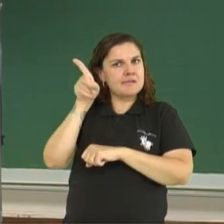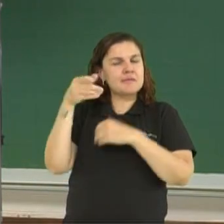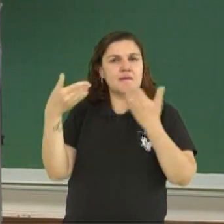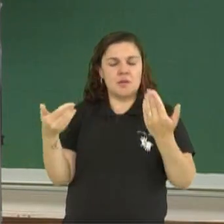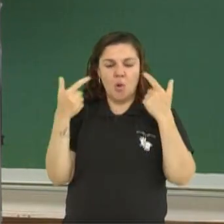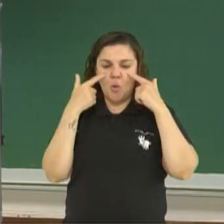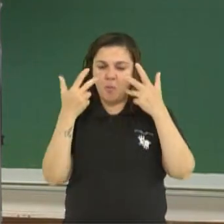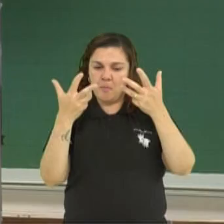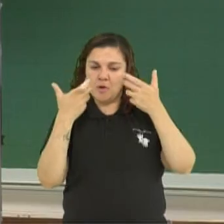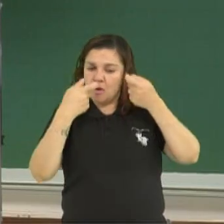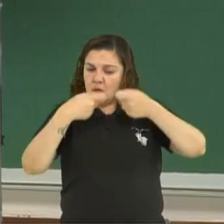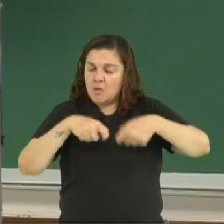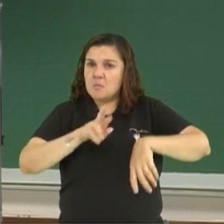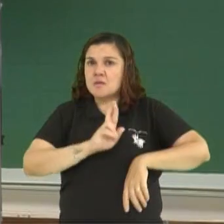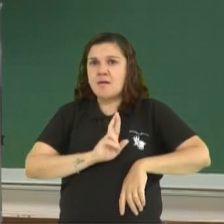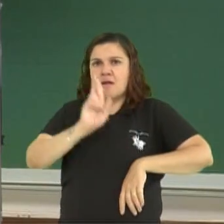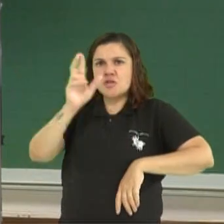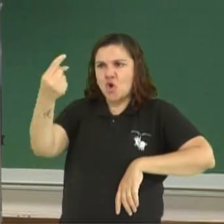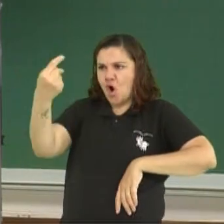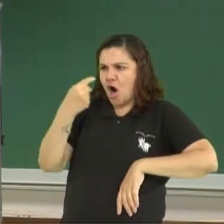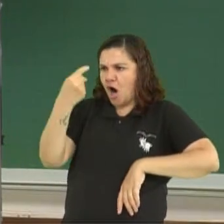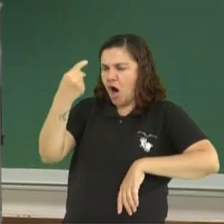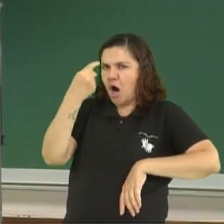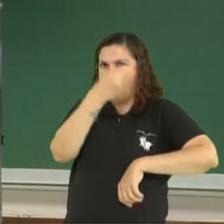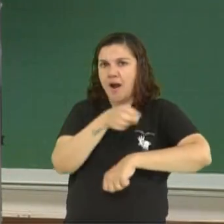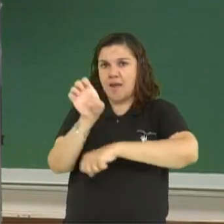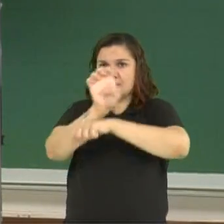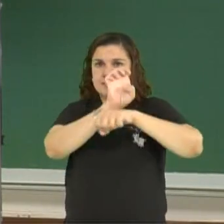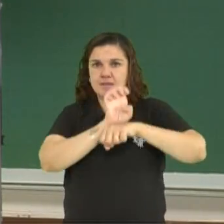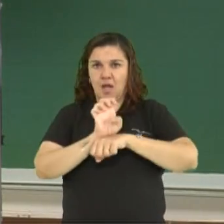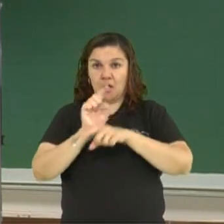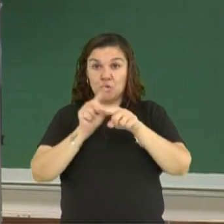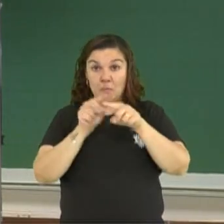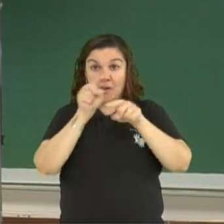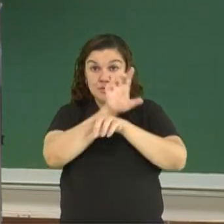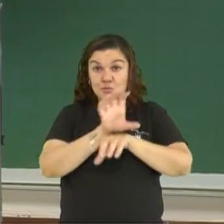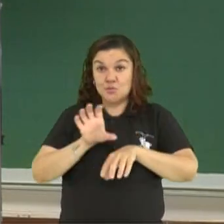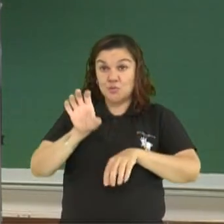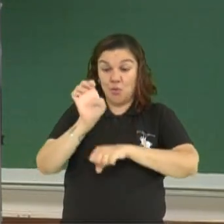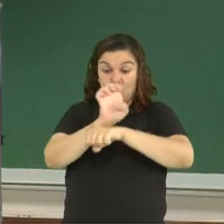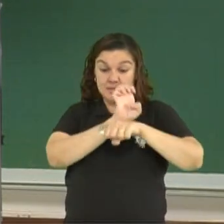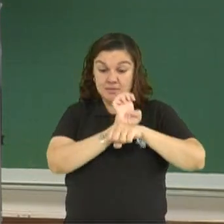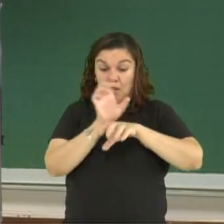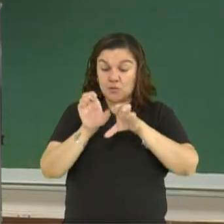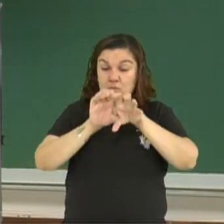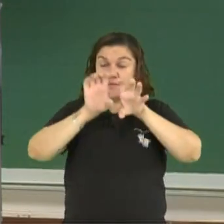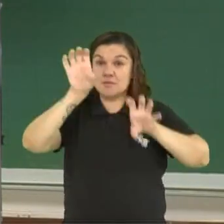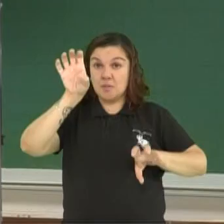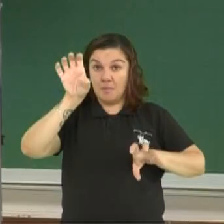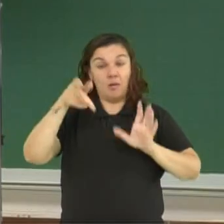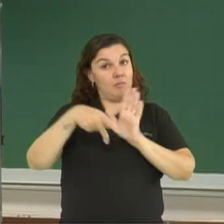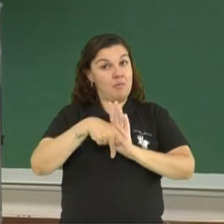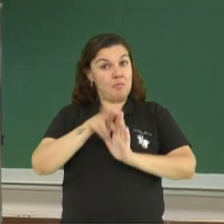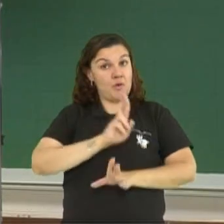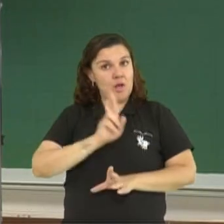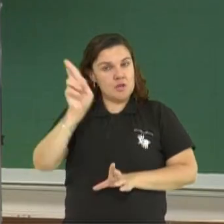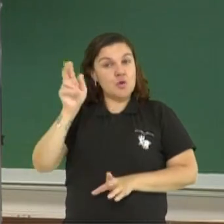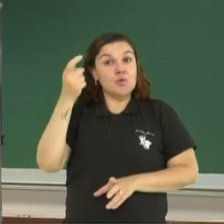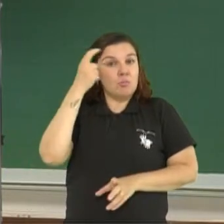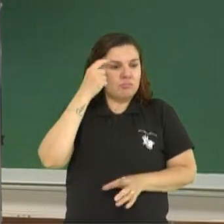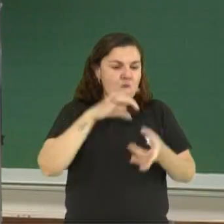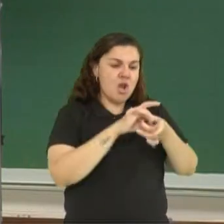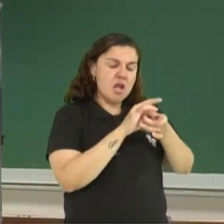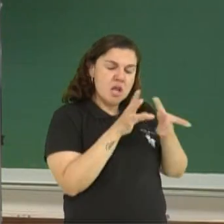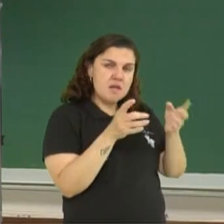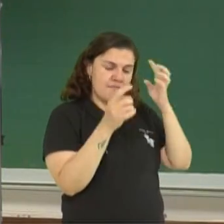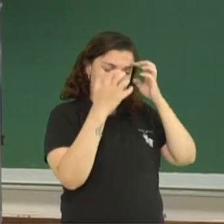precisava ter a religião mandando no Estado, mas o Estado podia ser separado da religião, ou seja, o livre pensar do homem, e o homem podia ter